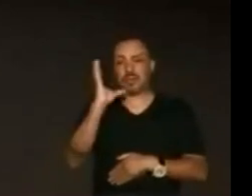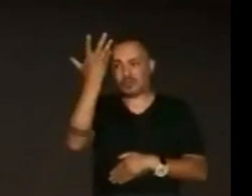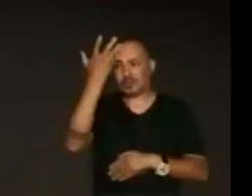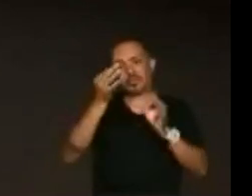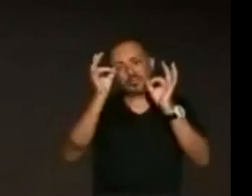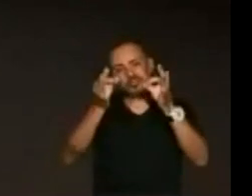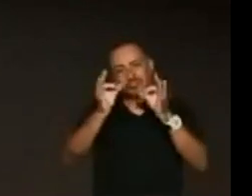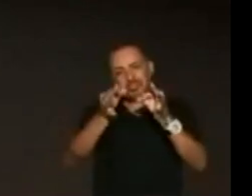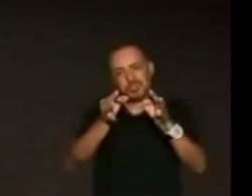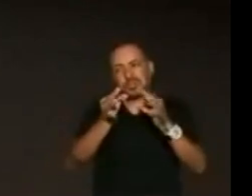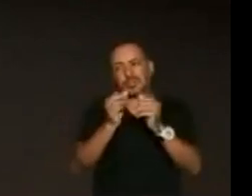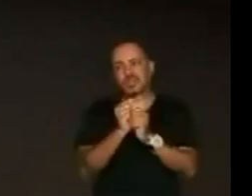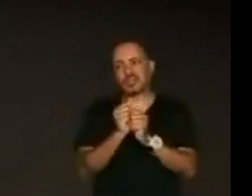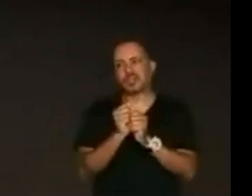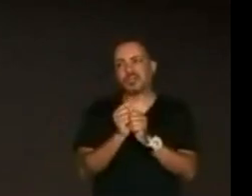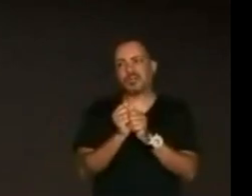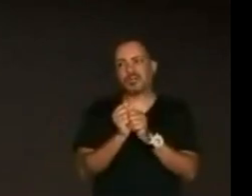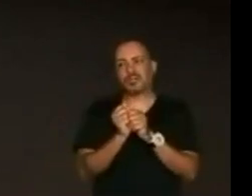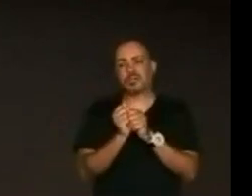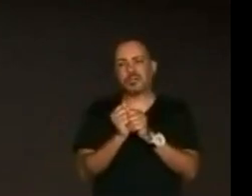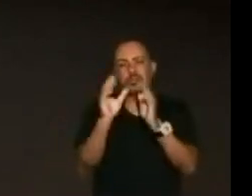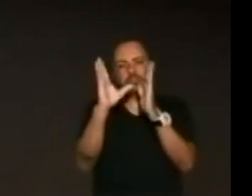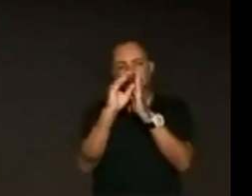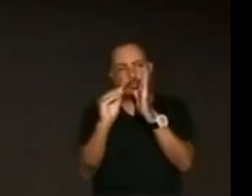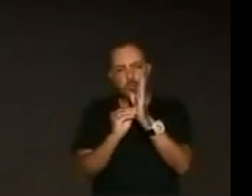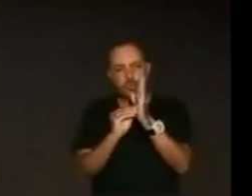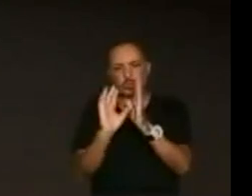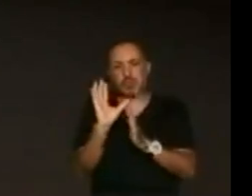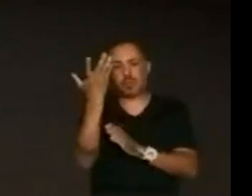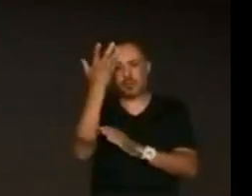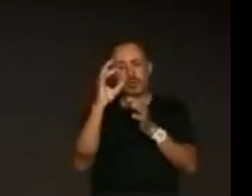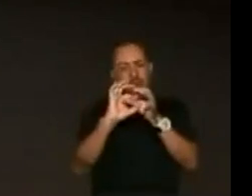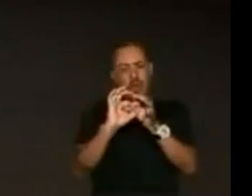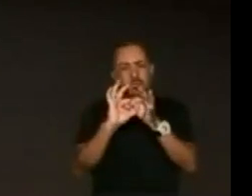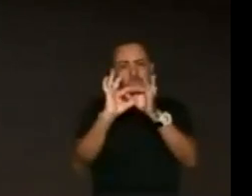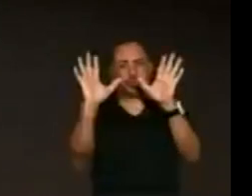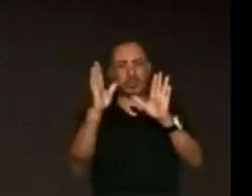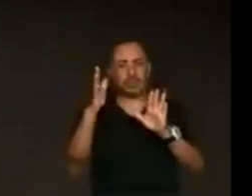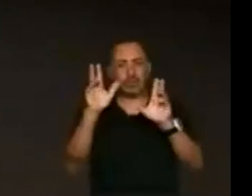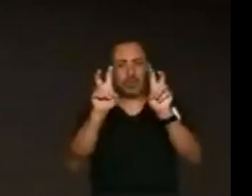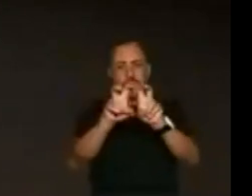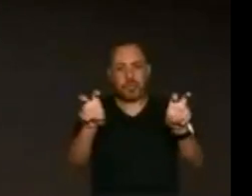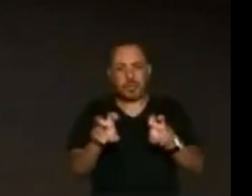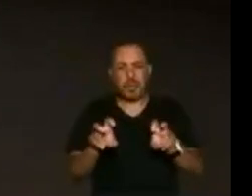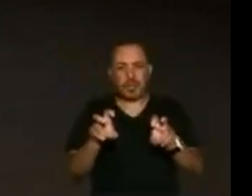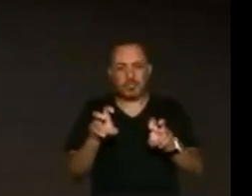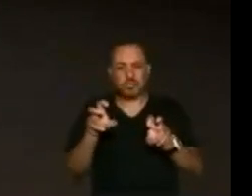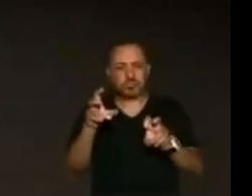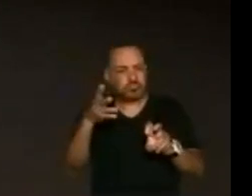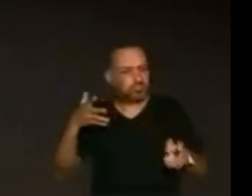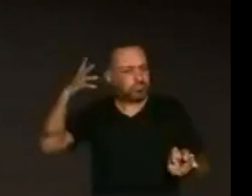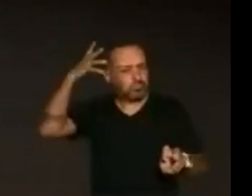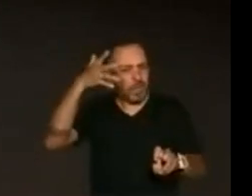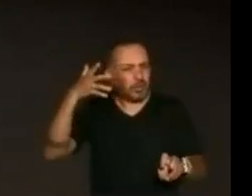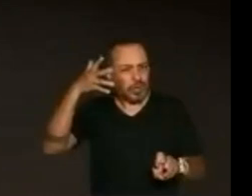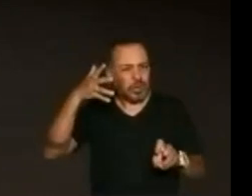certeza ainda vão engrandecer ainda mais o conteúdo desse evento aqui. Fiquem à vontade, vou deixar essa plateia virtual maravilhosa com vocês. Enquanto vocês mandam